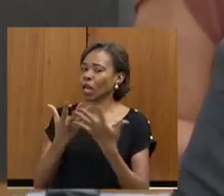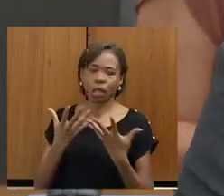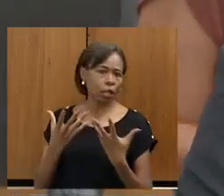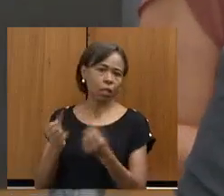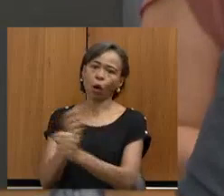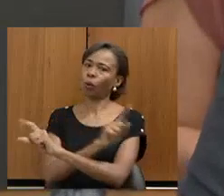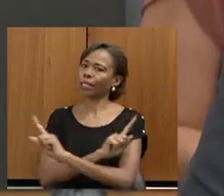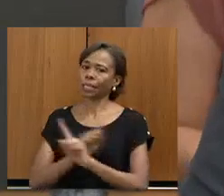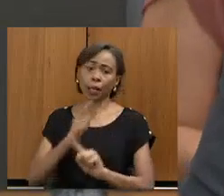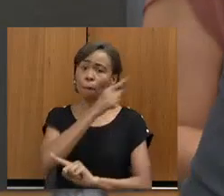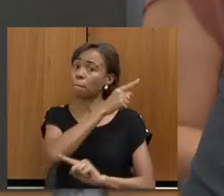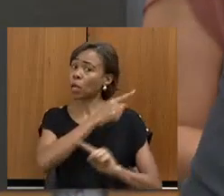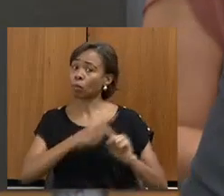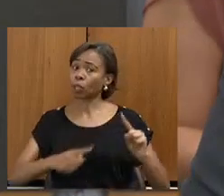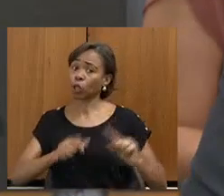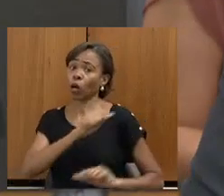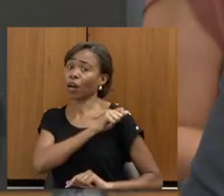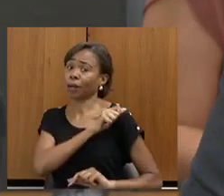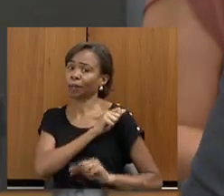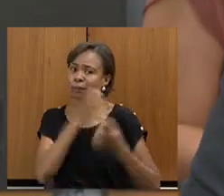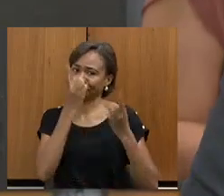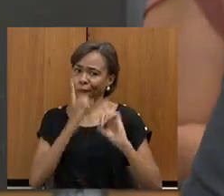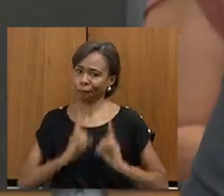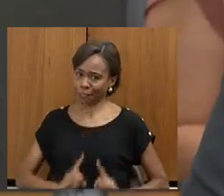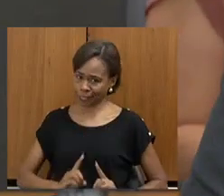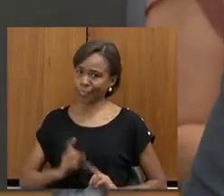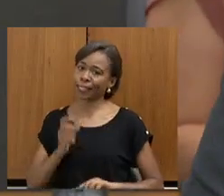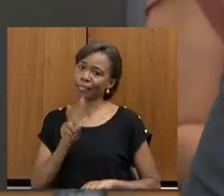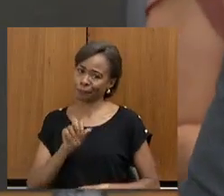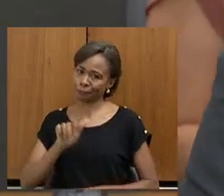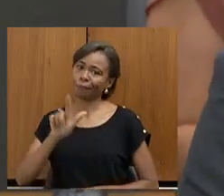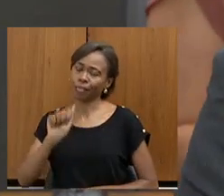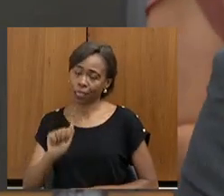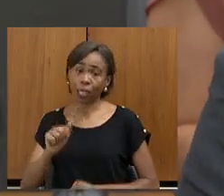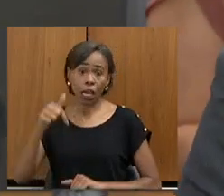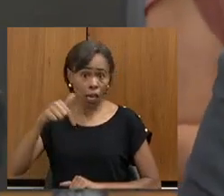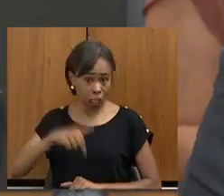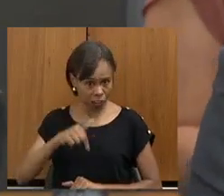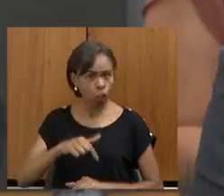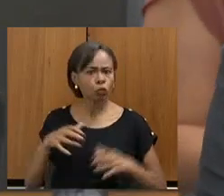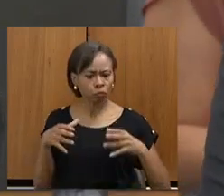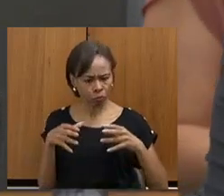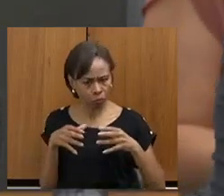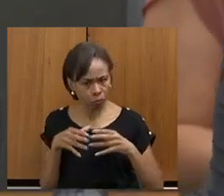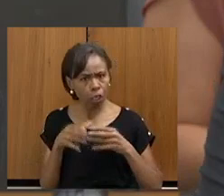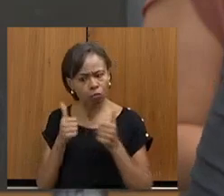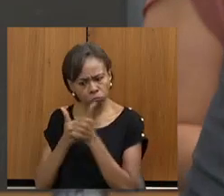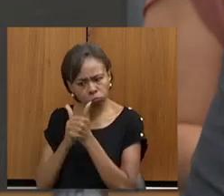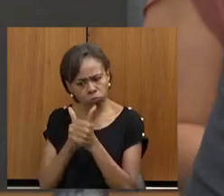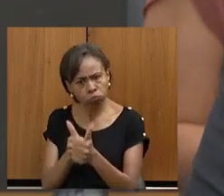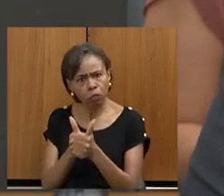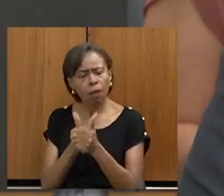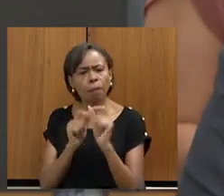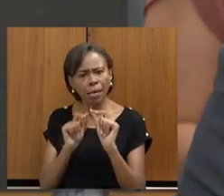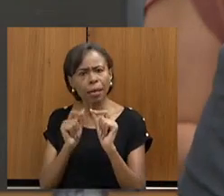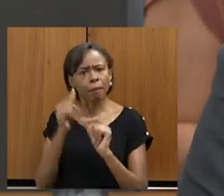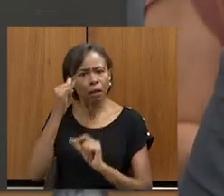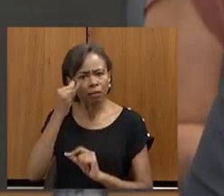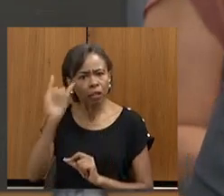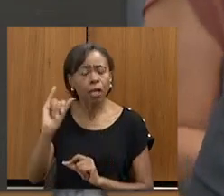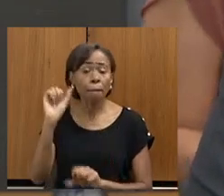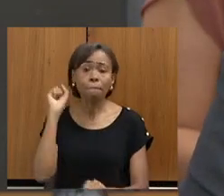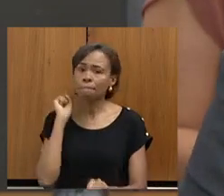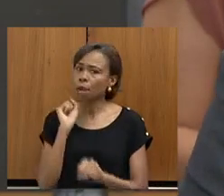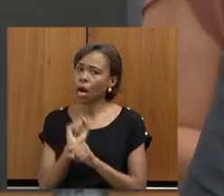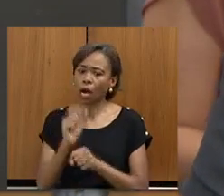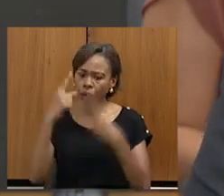vaga para alunos com deficiência, e aqui nós fizemos um trabalho de perto para combater essa atrocidade